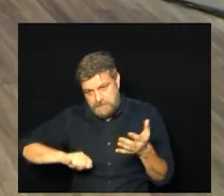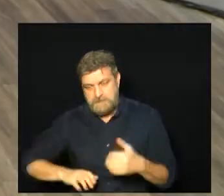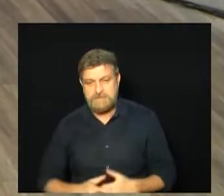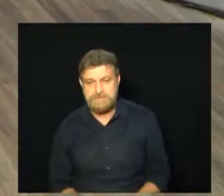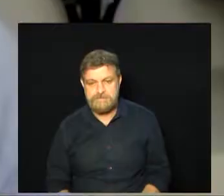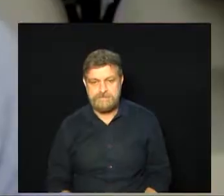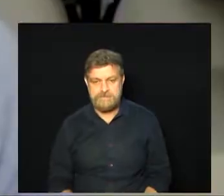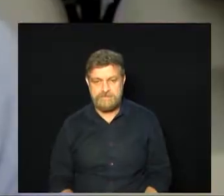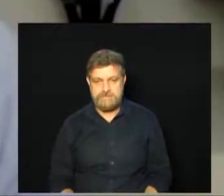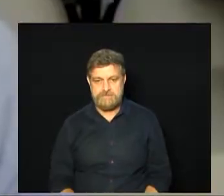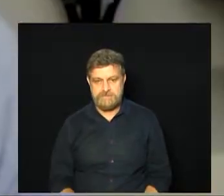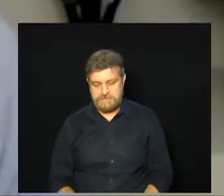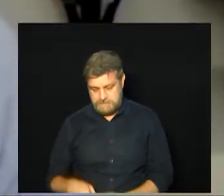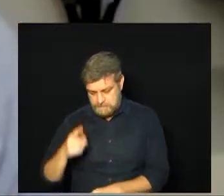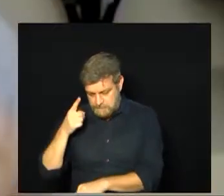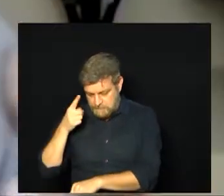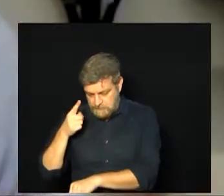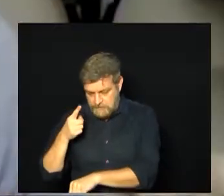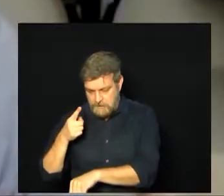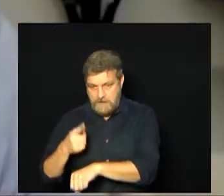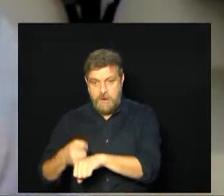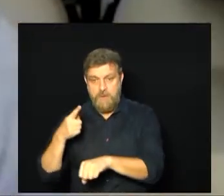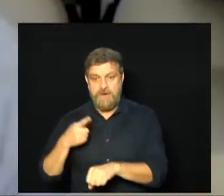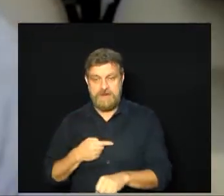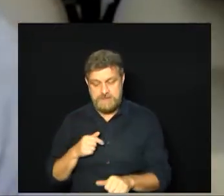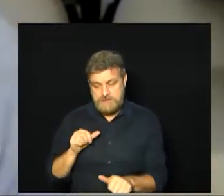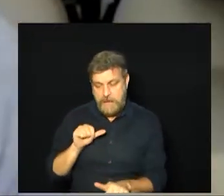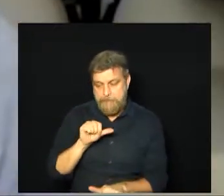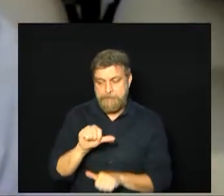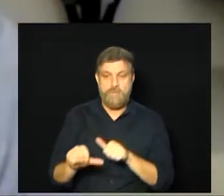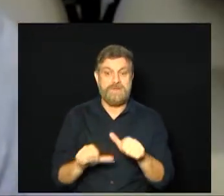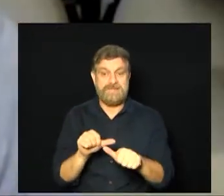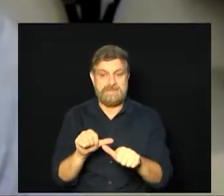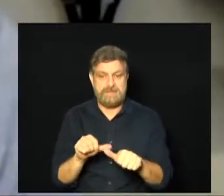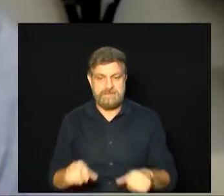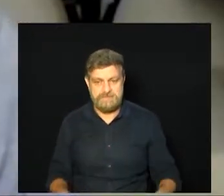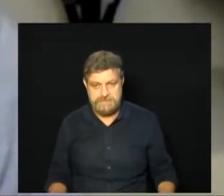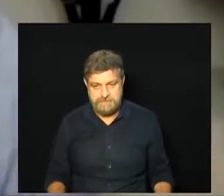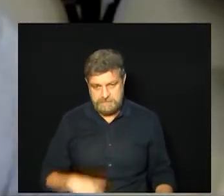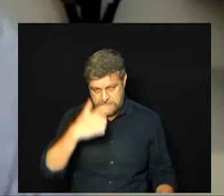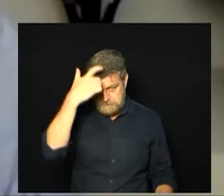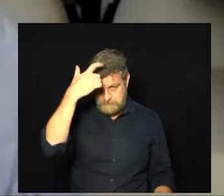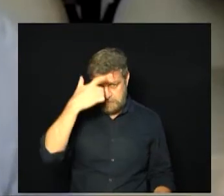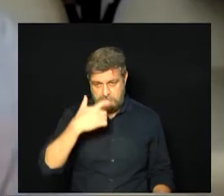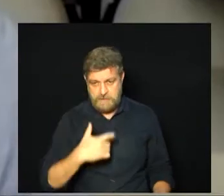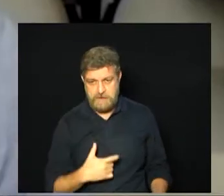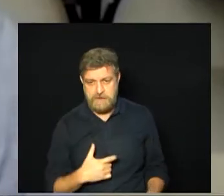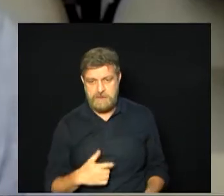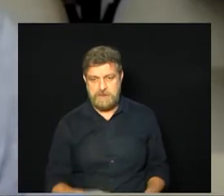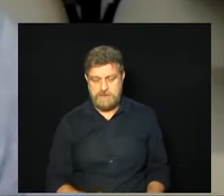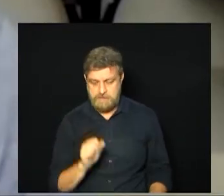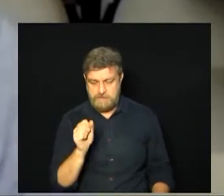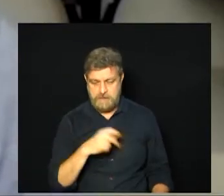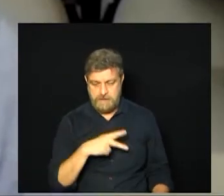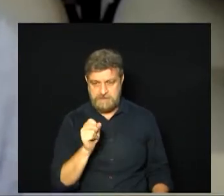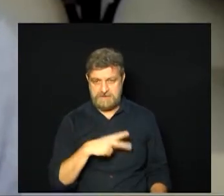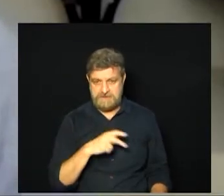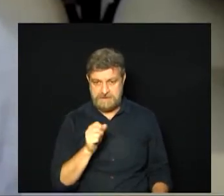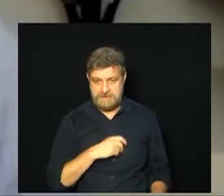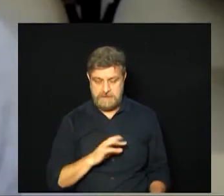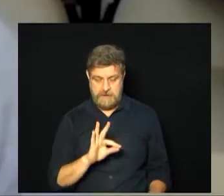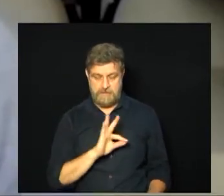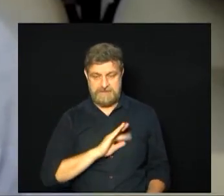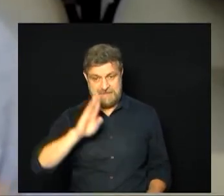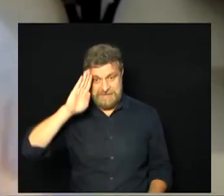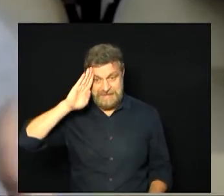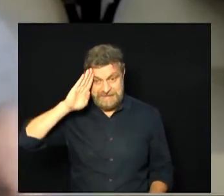Foi num momento de transição, Gabriel. Eu acabei de me aposentar na Polícia Militar de